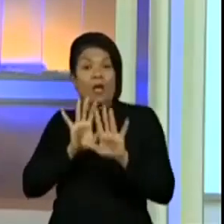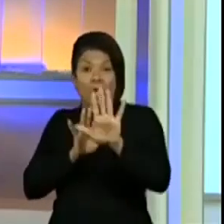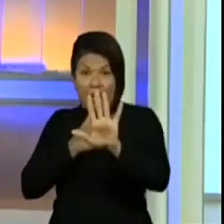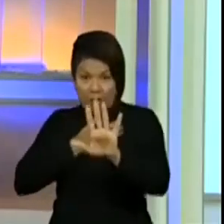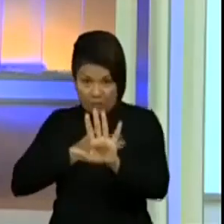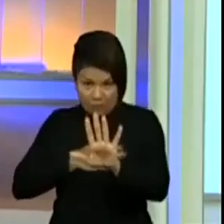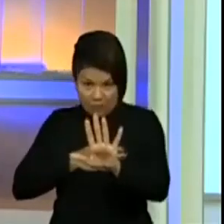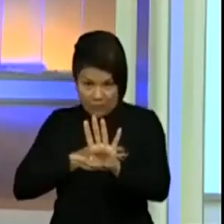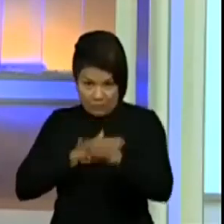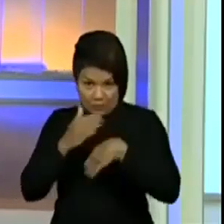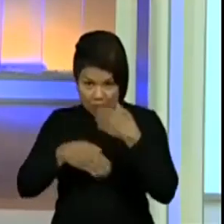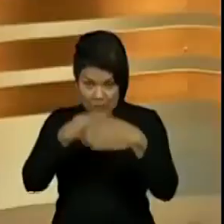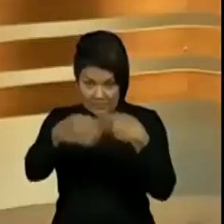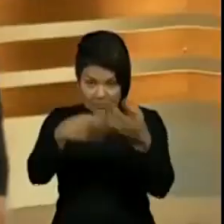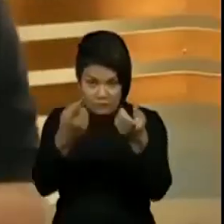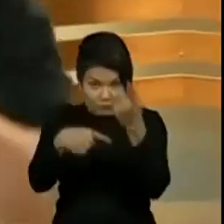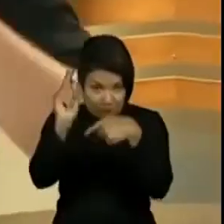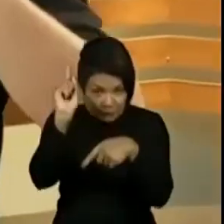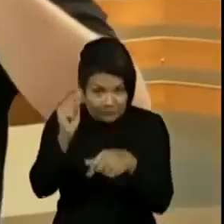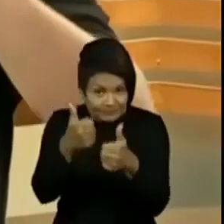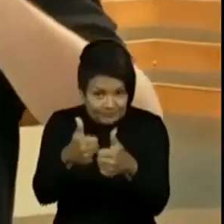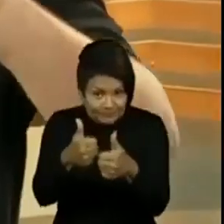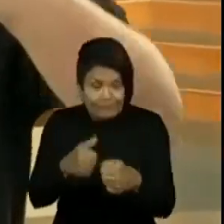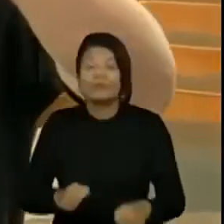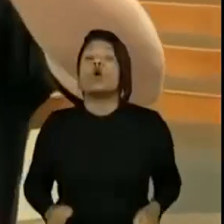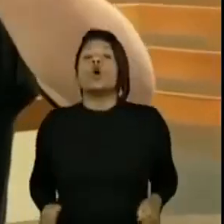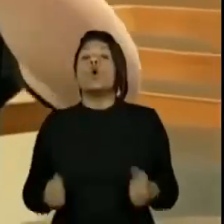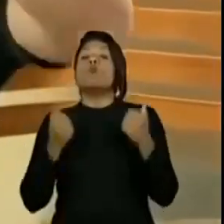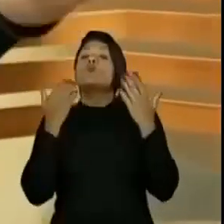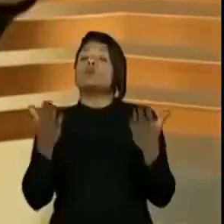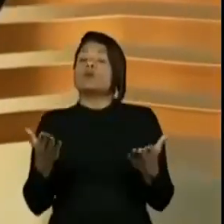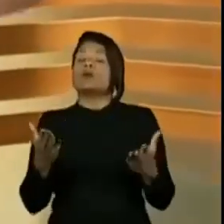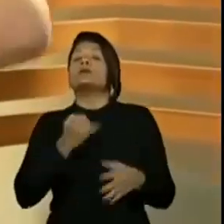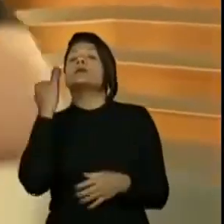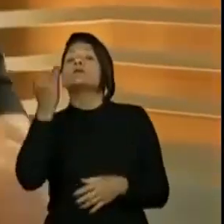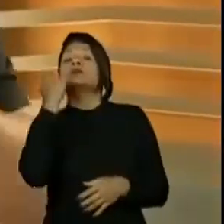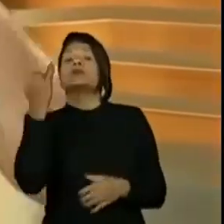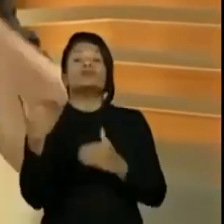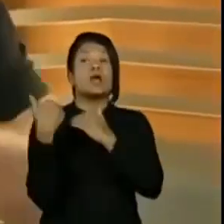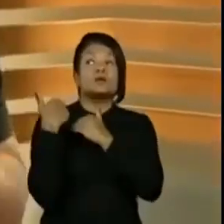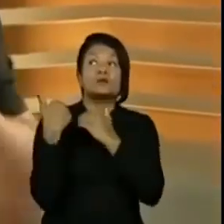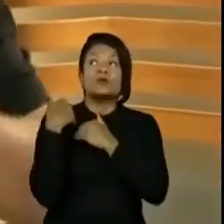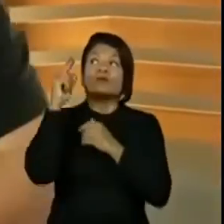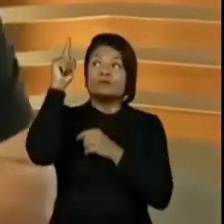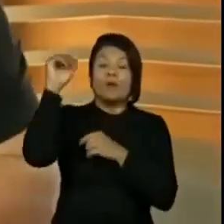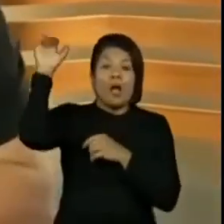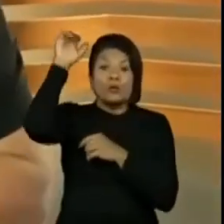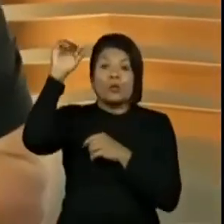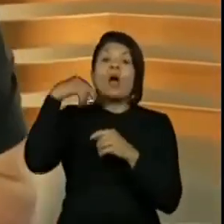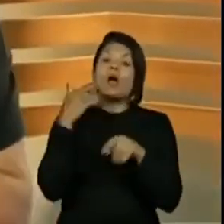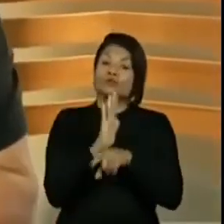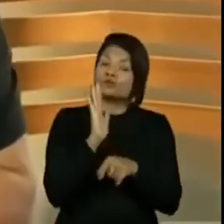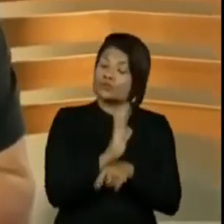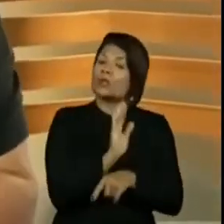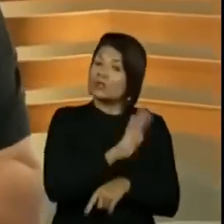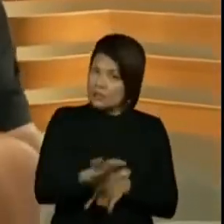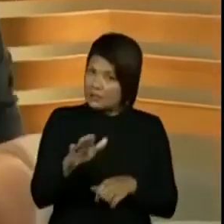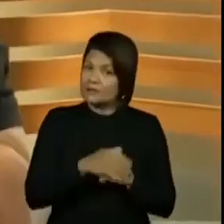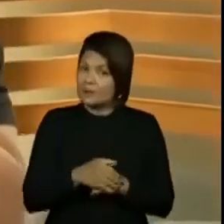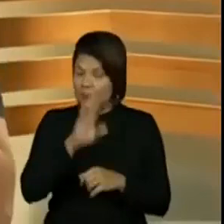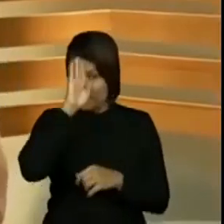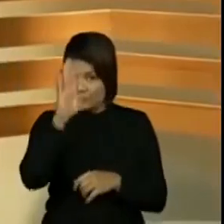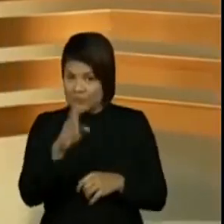num processo de desenvolvimento. E por isso é importante o responsável também ajudar a criança, principalmente